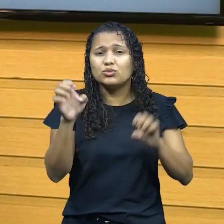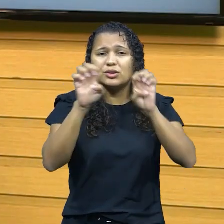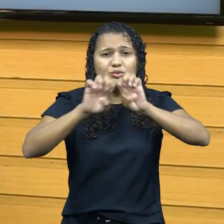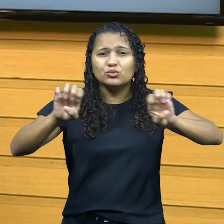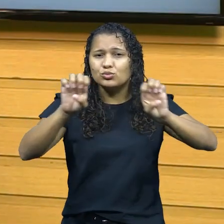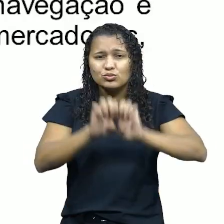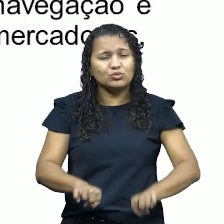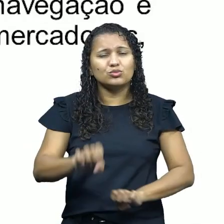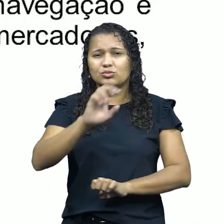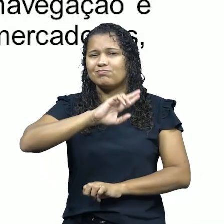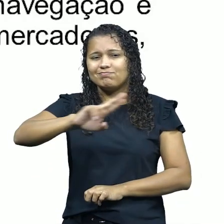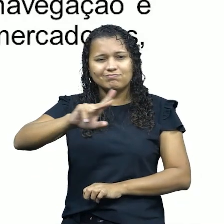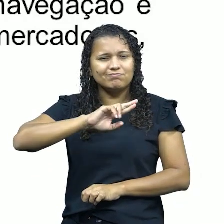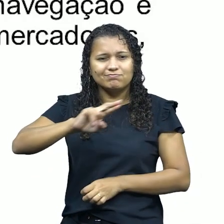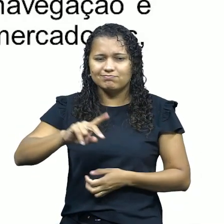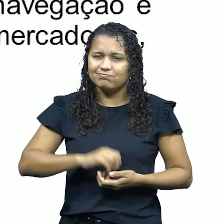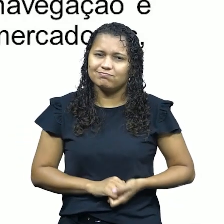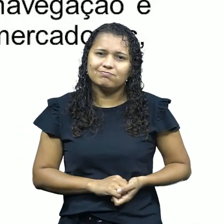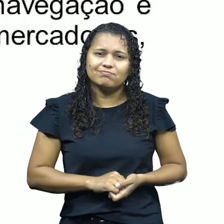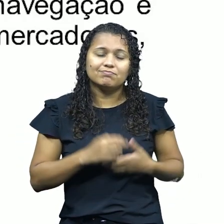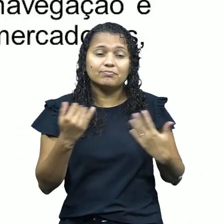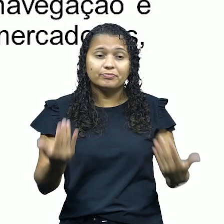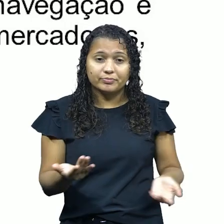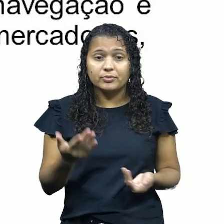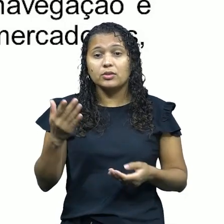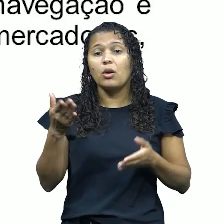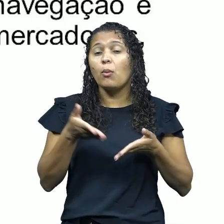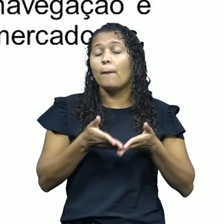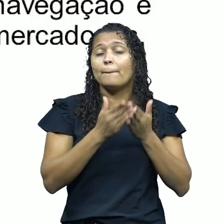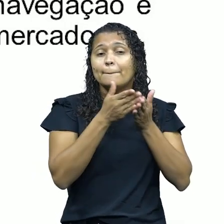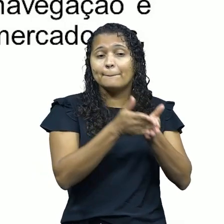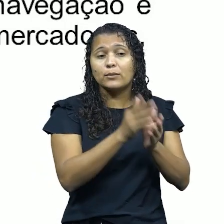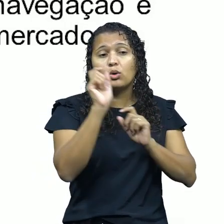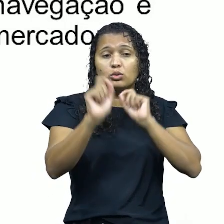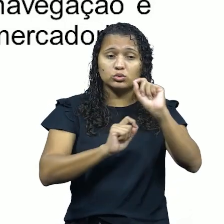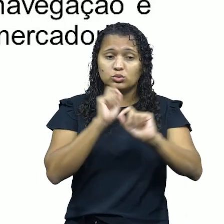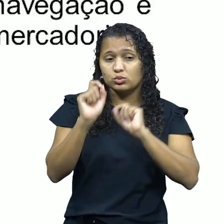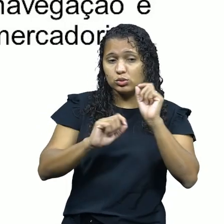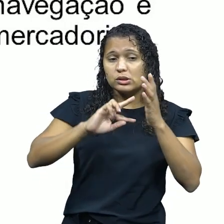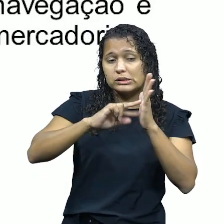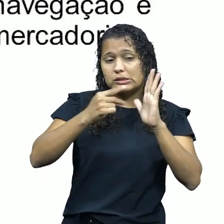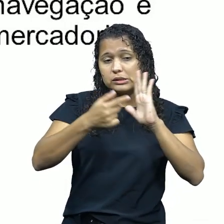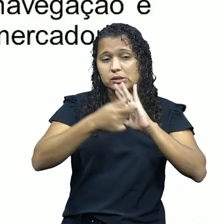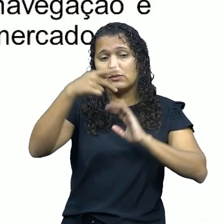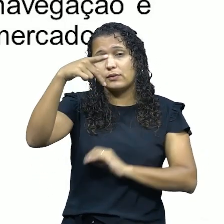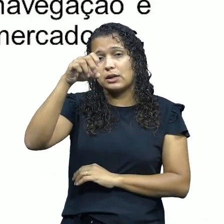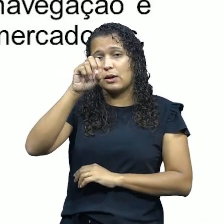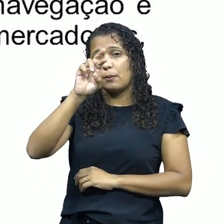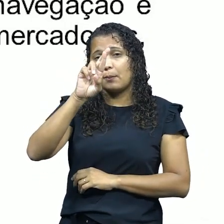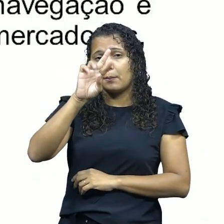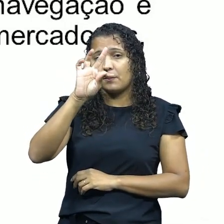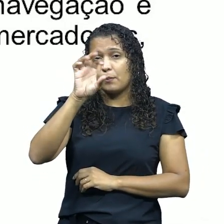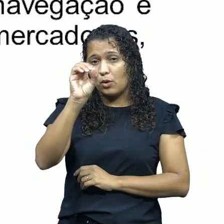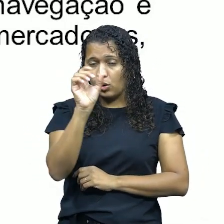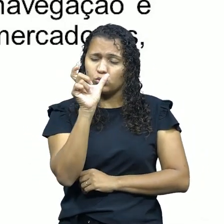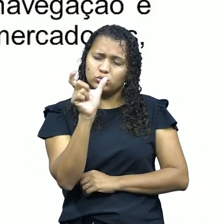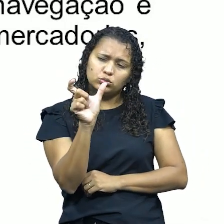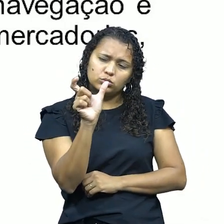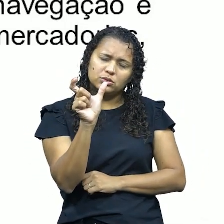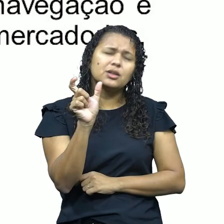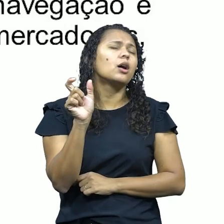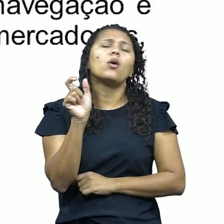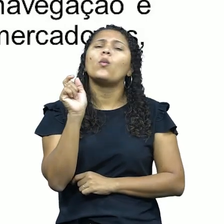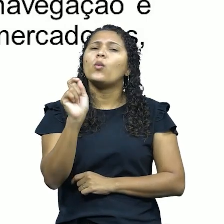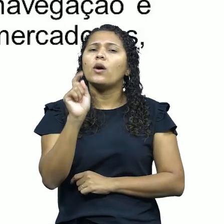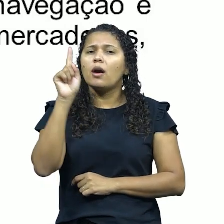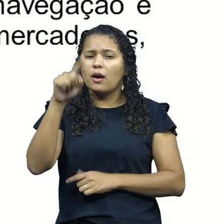estrutura que capacite isso. E em relação ao porto, o que é porto? Qual é o significado de porto? Bom, porto, ele